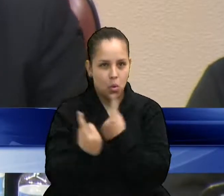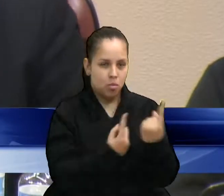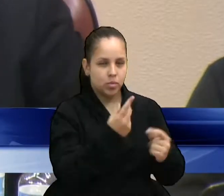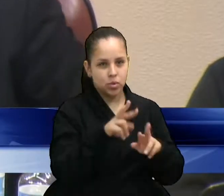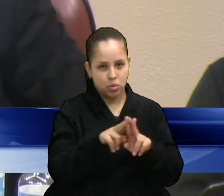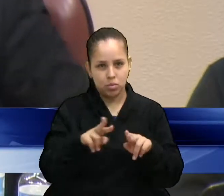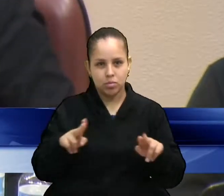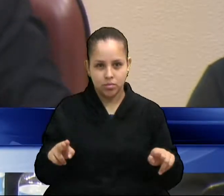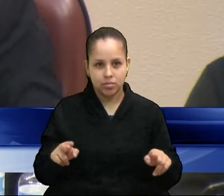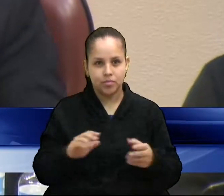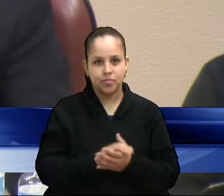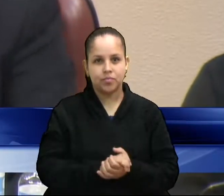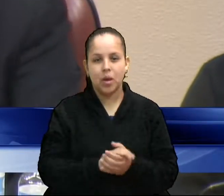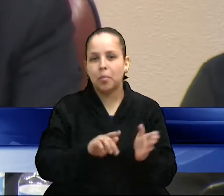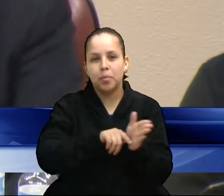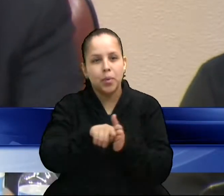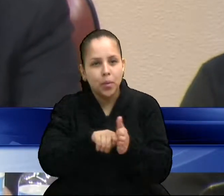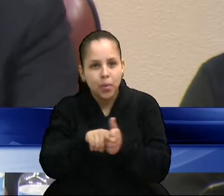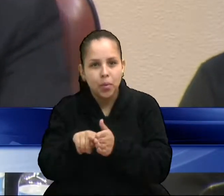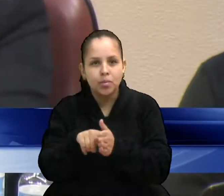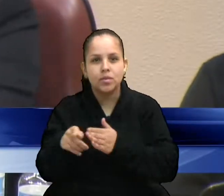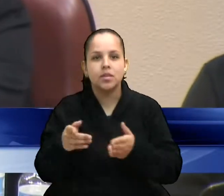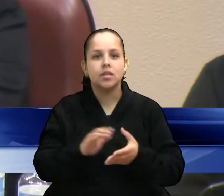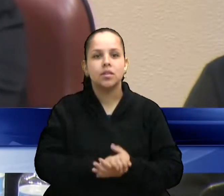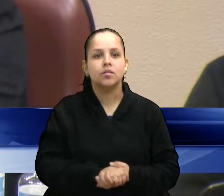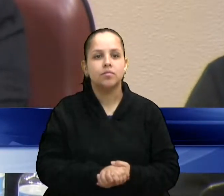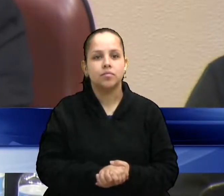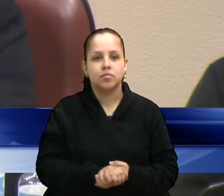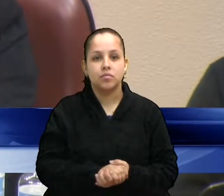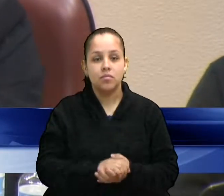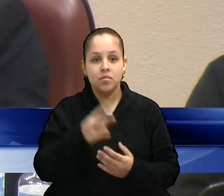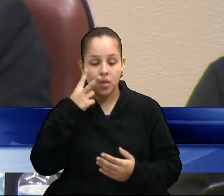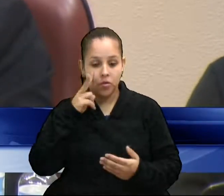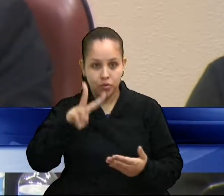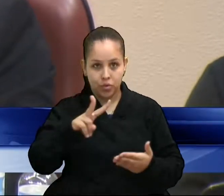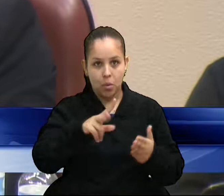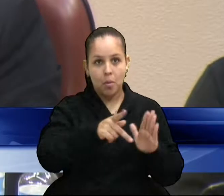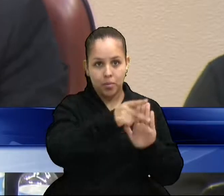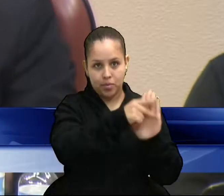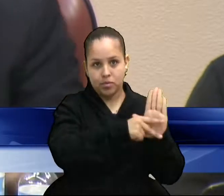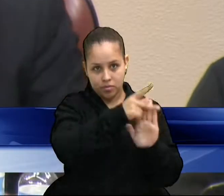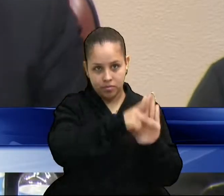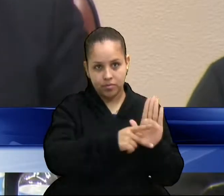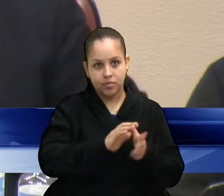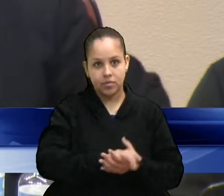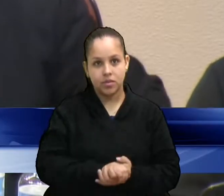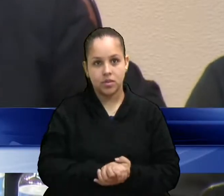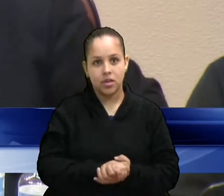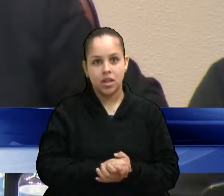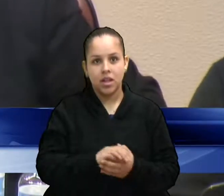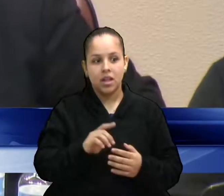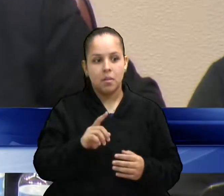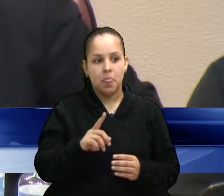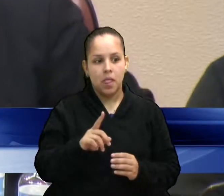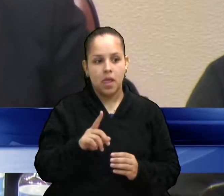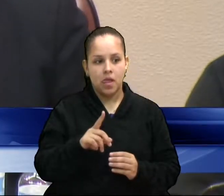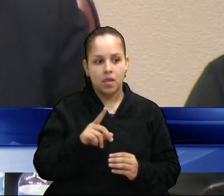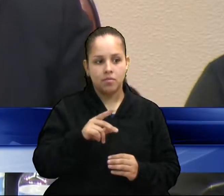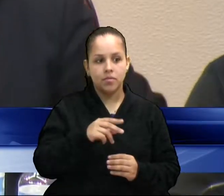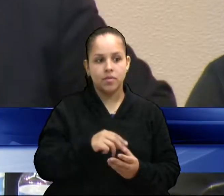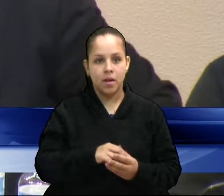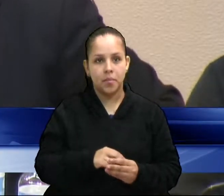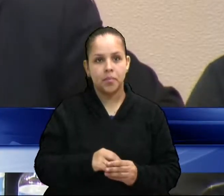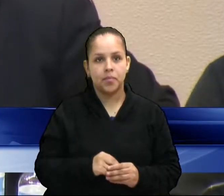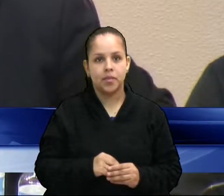começou a ver que o projeto do Executivo não era um projeto ruim, era um